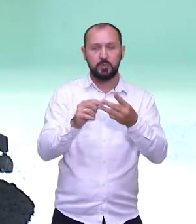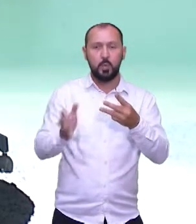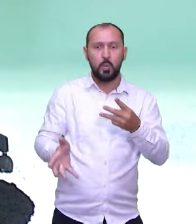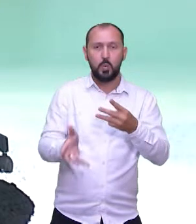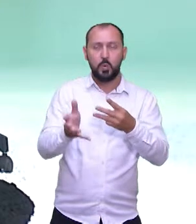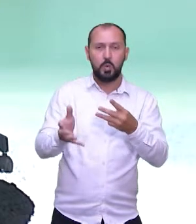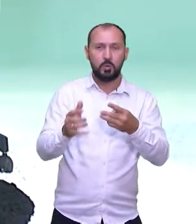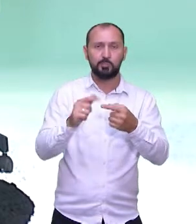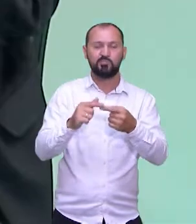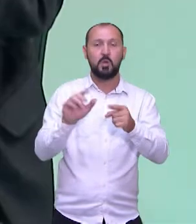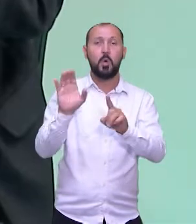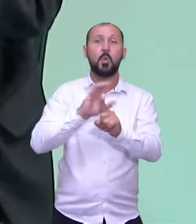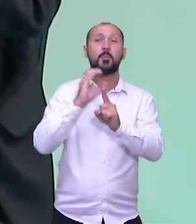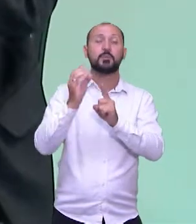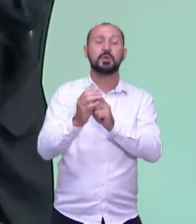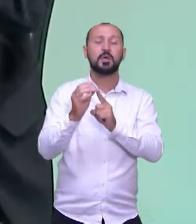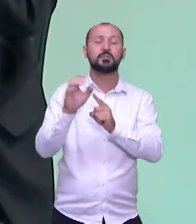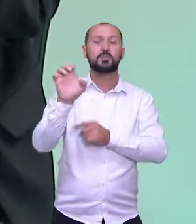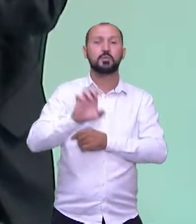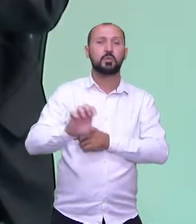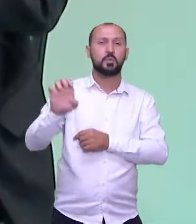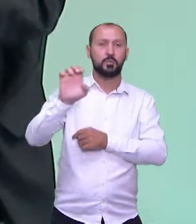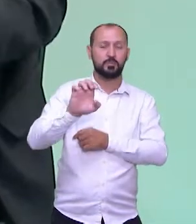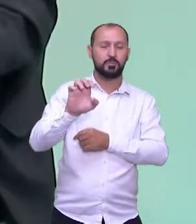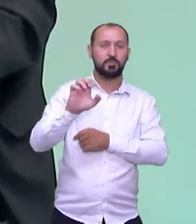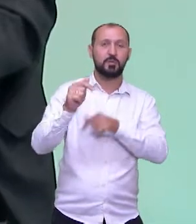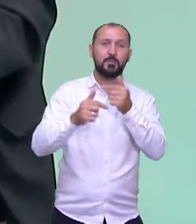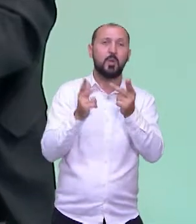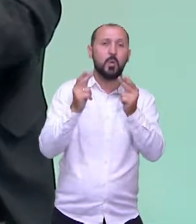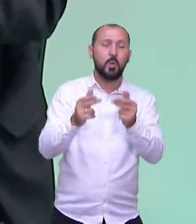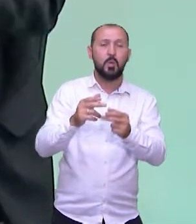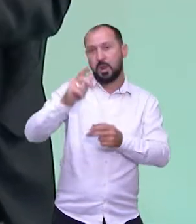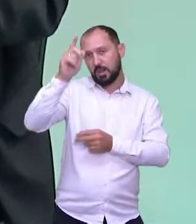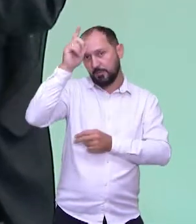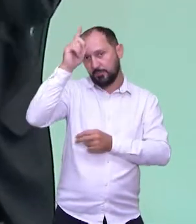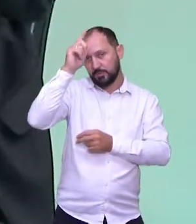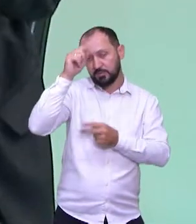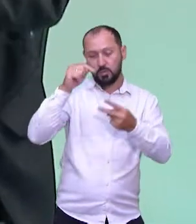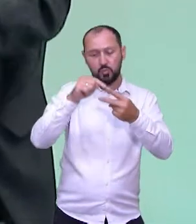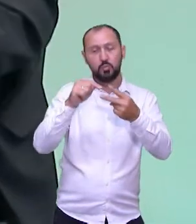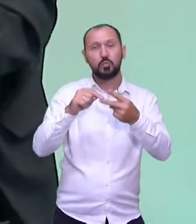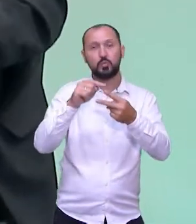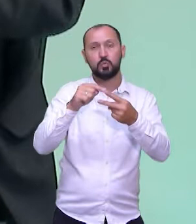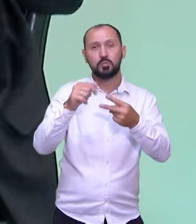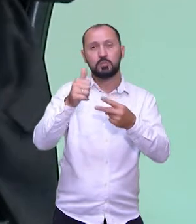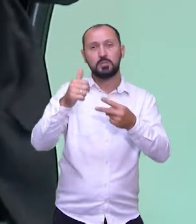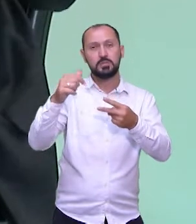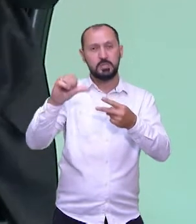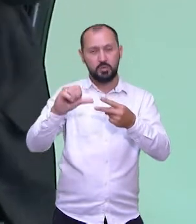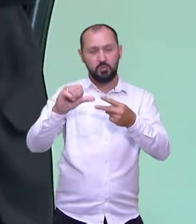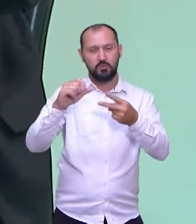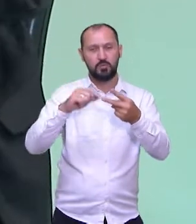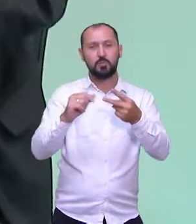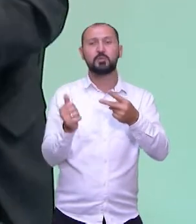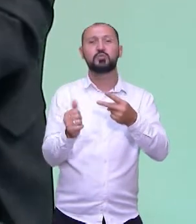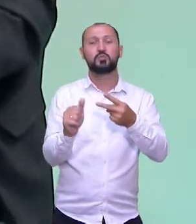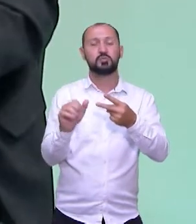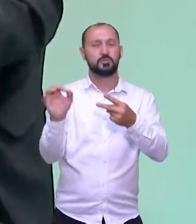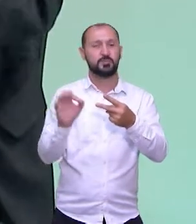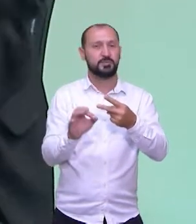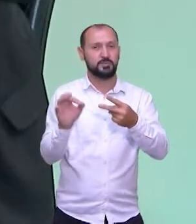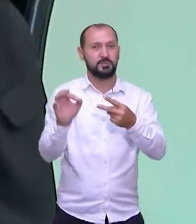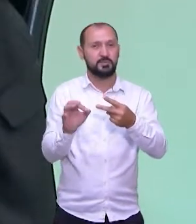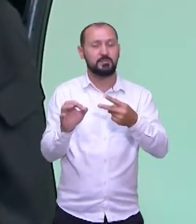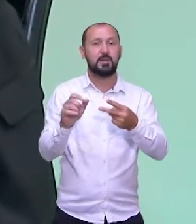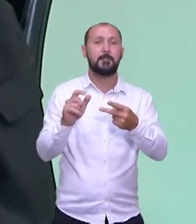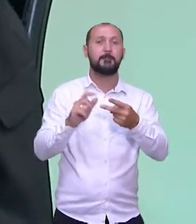alíquotas incentivadas. Comunidade Europeia, toda trabalha na mesma linha. A Alemanha, por exemplo, tem 2 alíquotas, uma de 19% e uma de